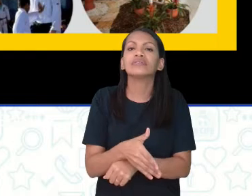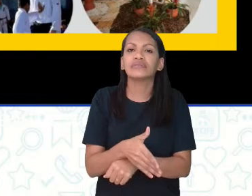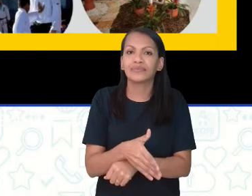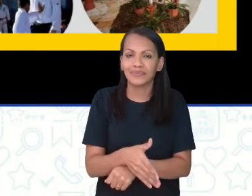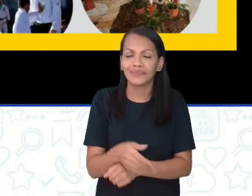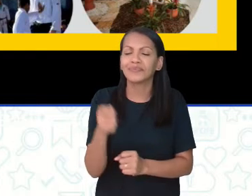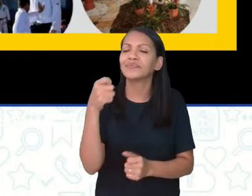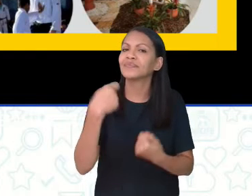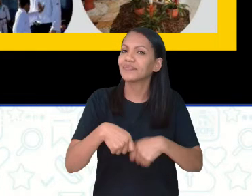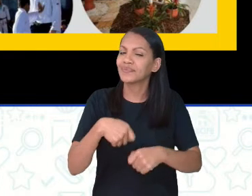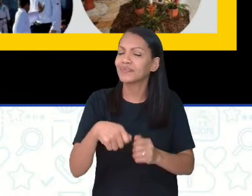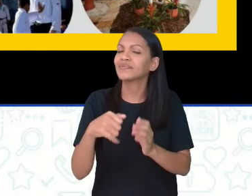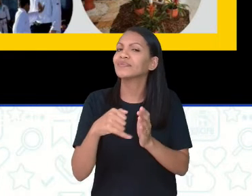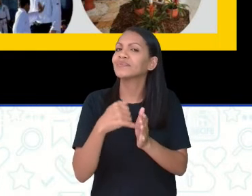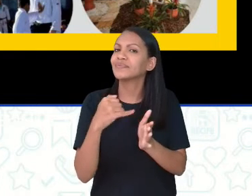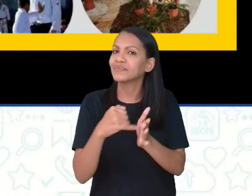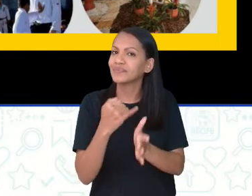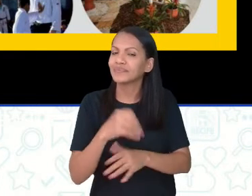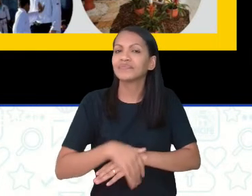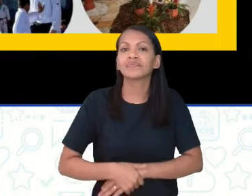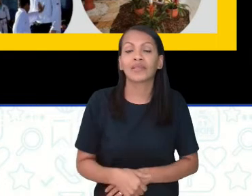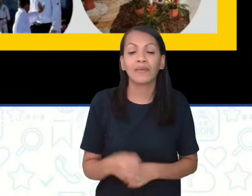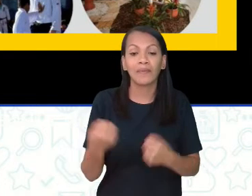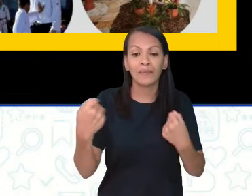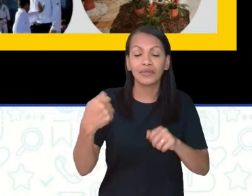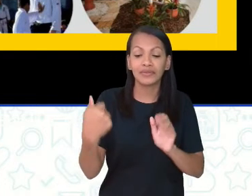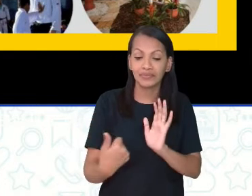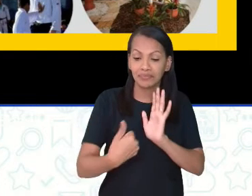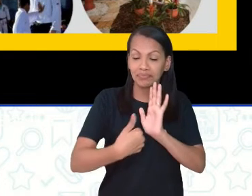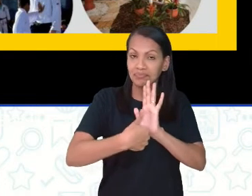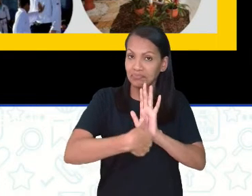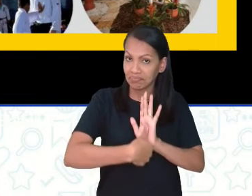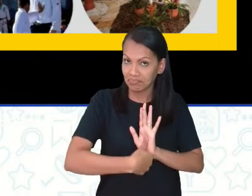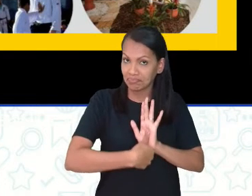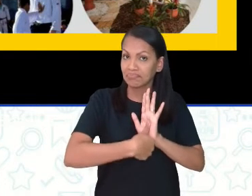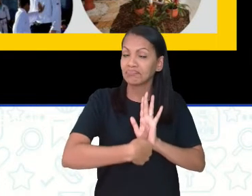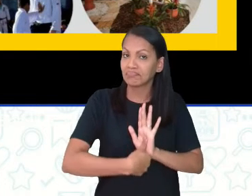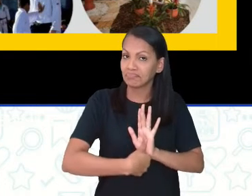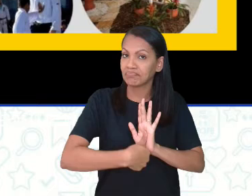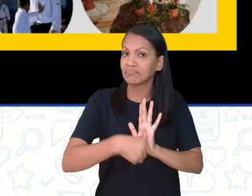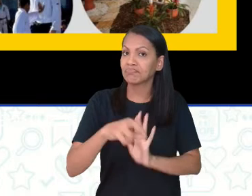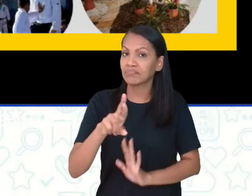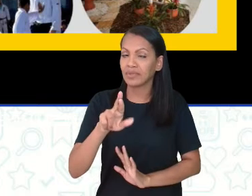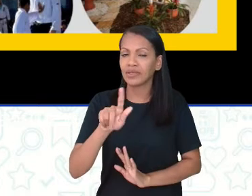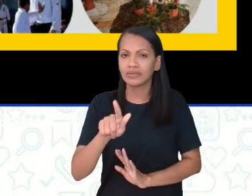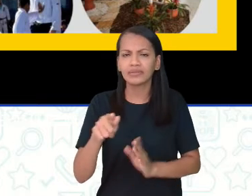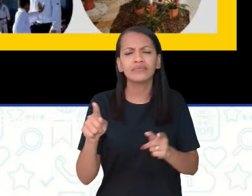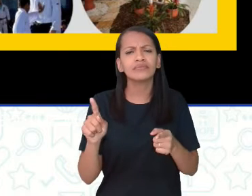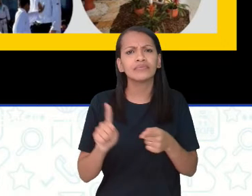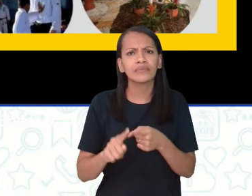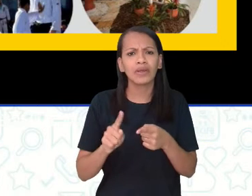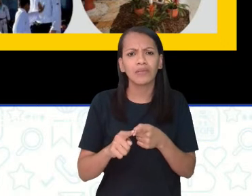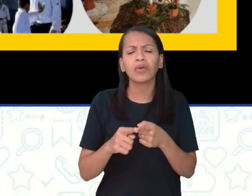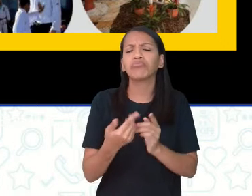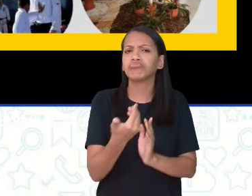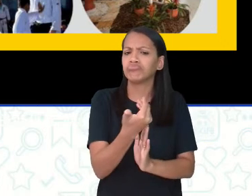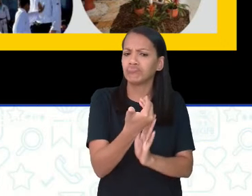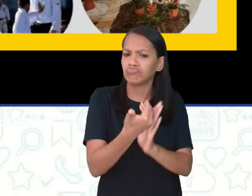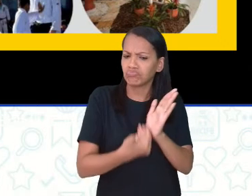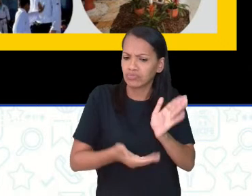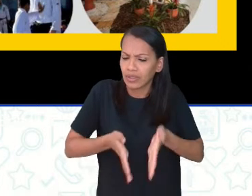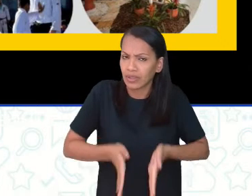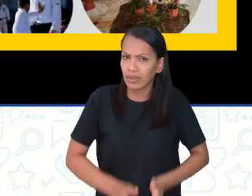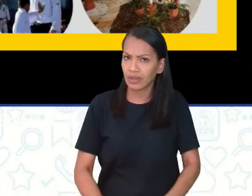para o cadastro. Um documento de identidade, você leva, né? Ou certidão de nascimento. Então,